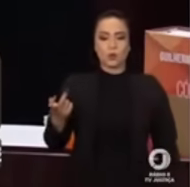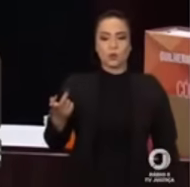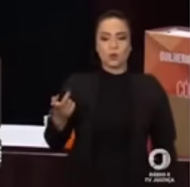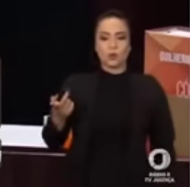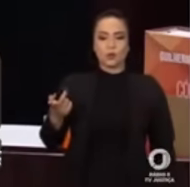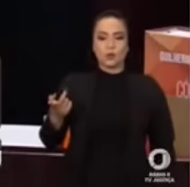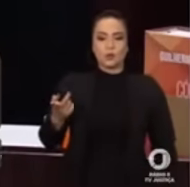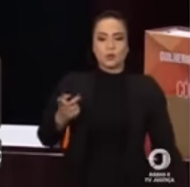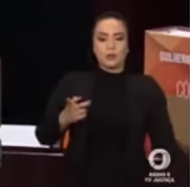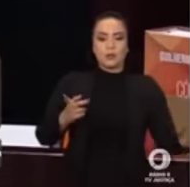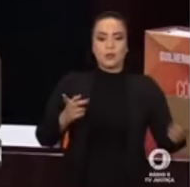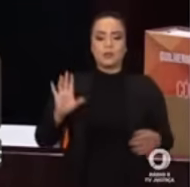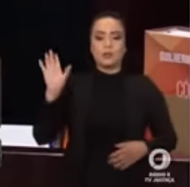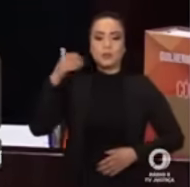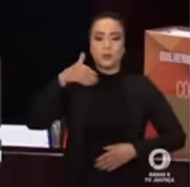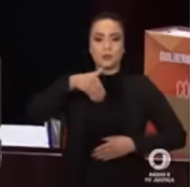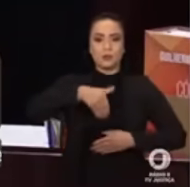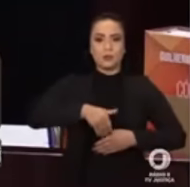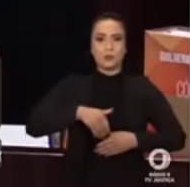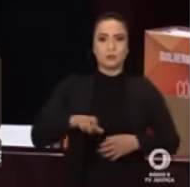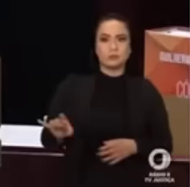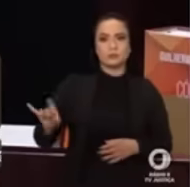que eu no voto alinho de cada um,